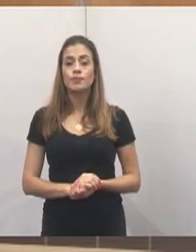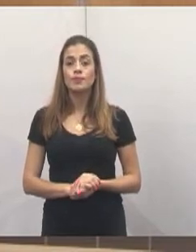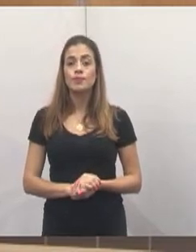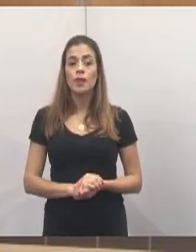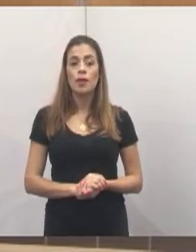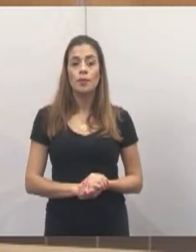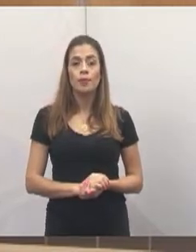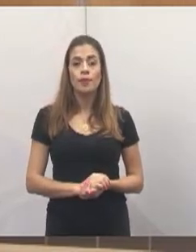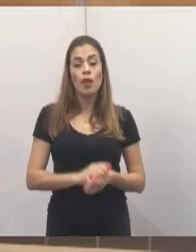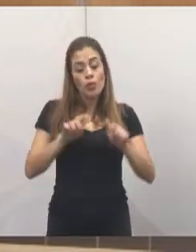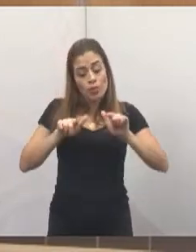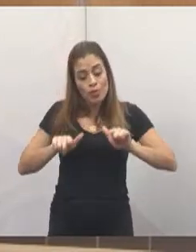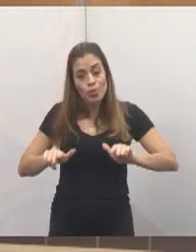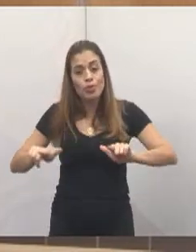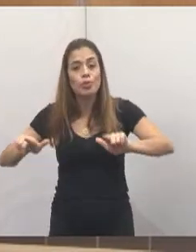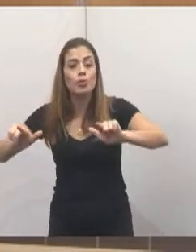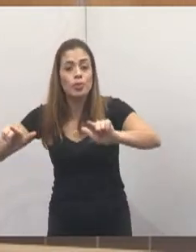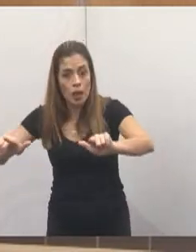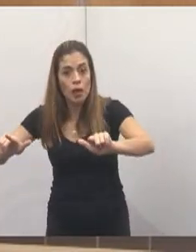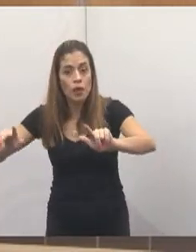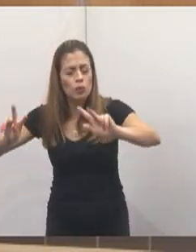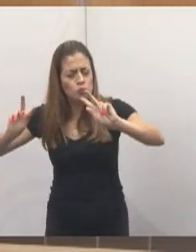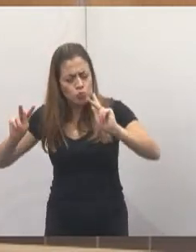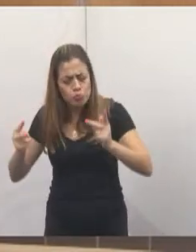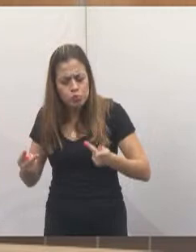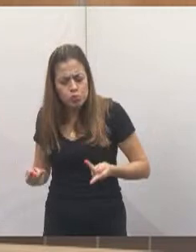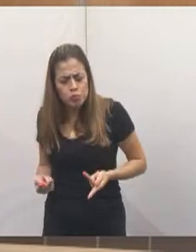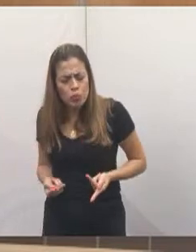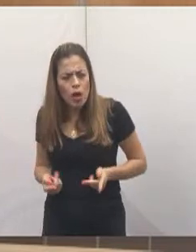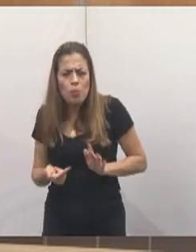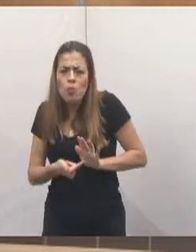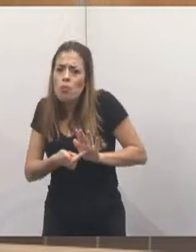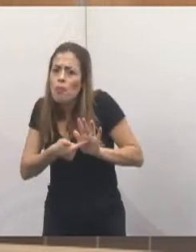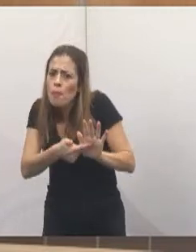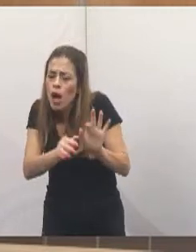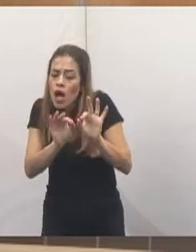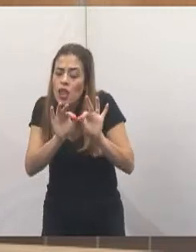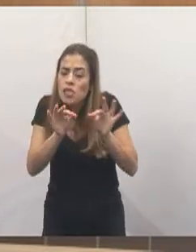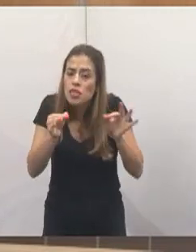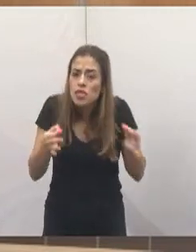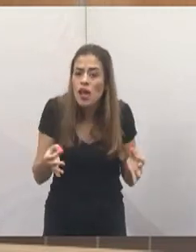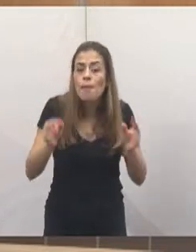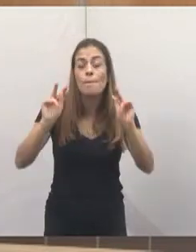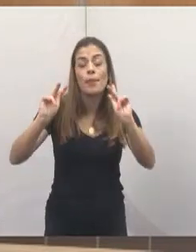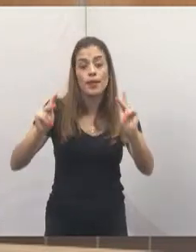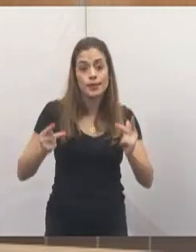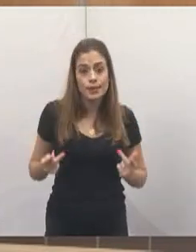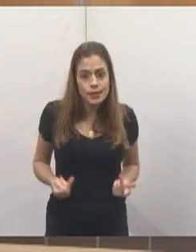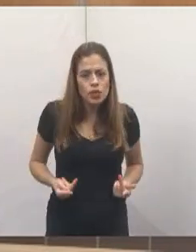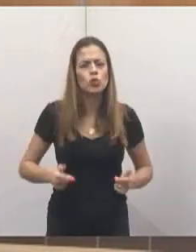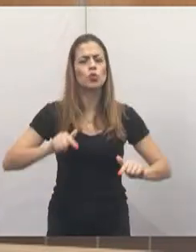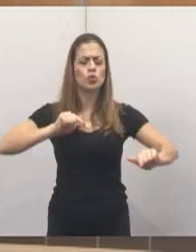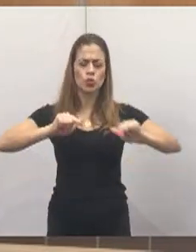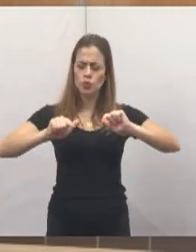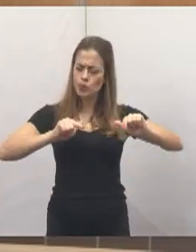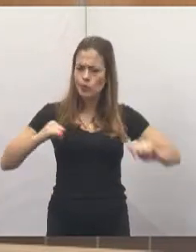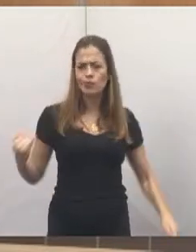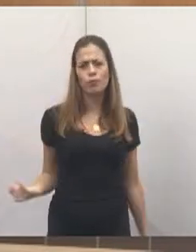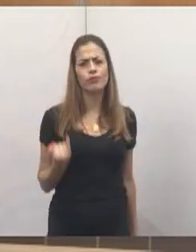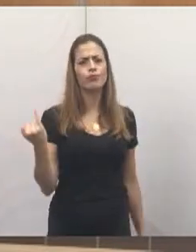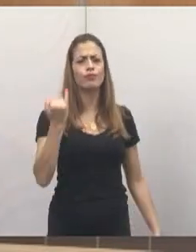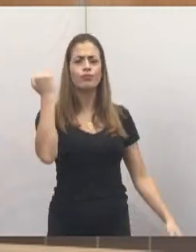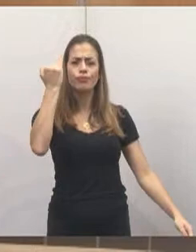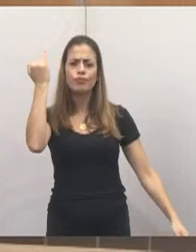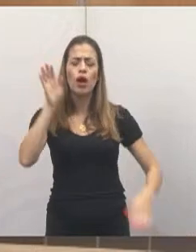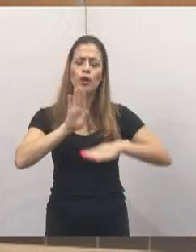Receberão um simbólico reconhecimento merecido pelo importante trabalho e contribuição no exercício